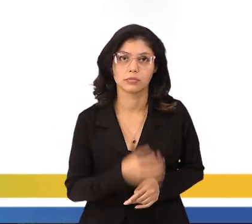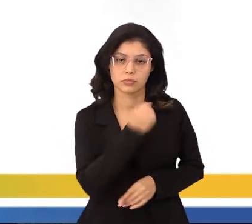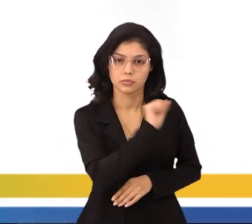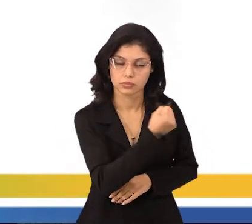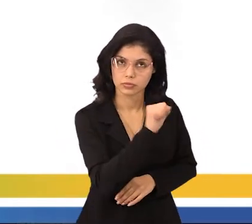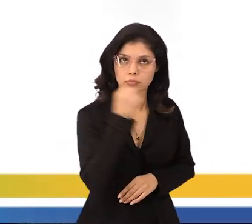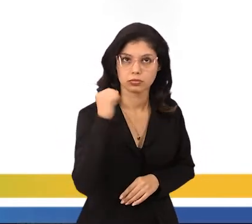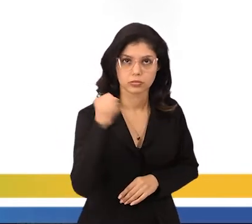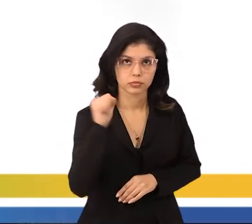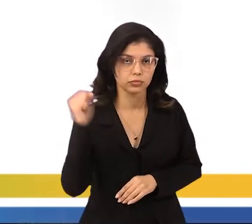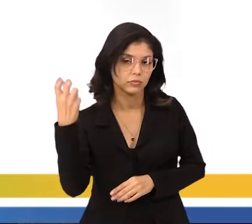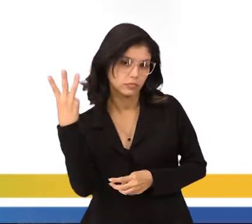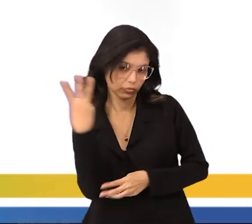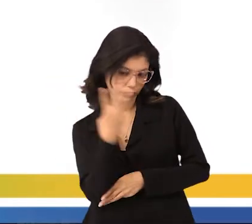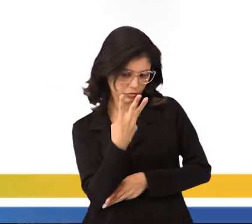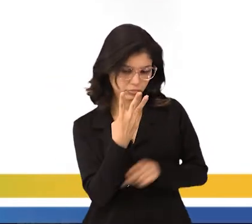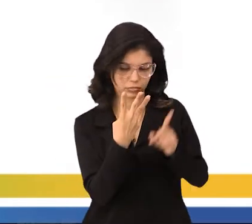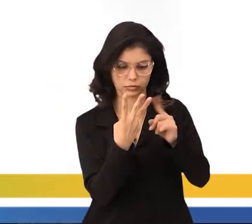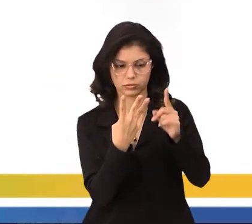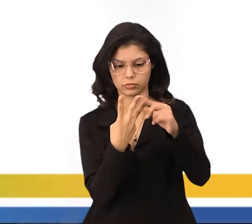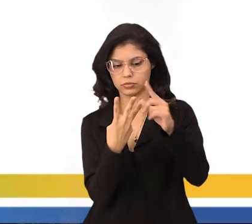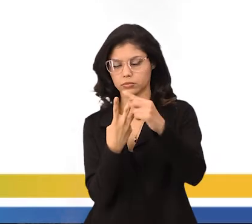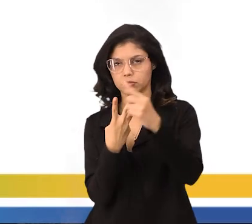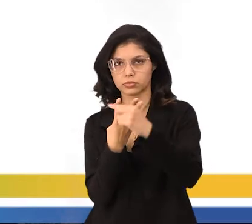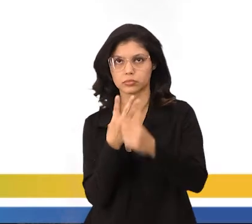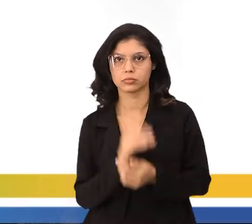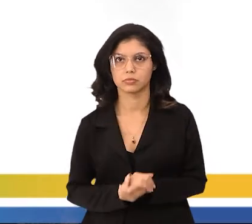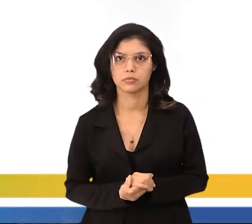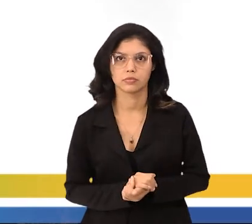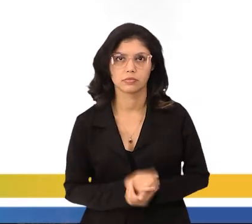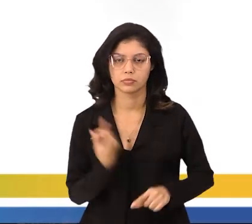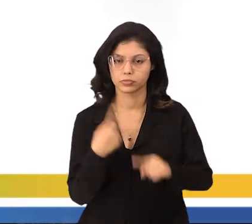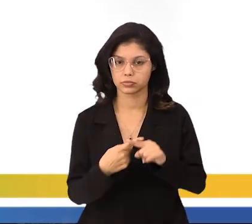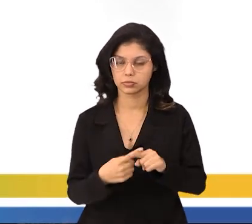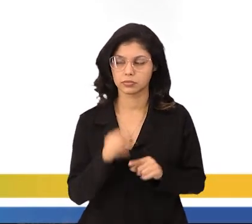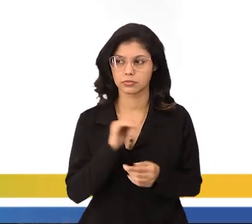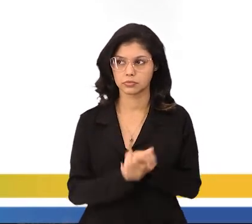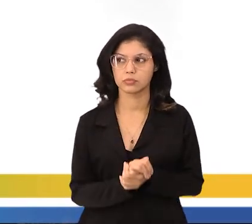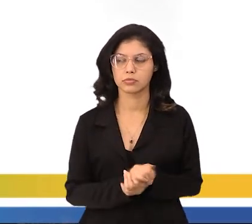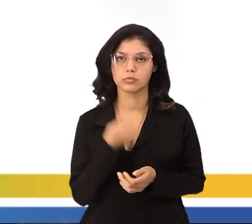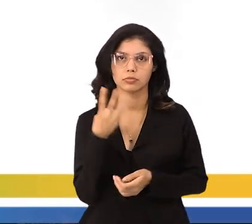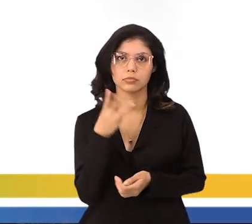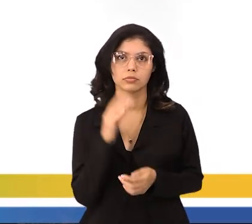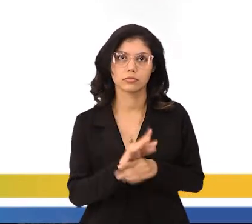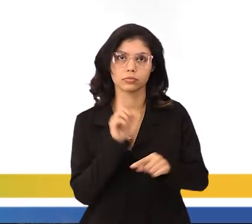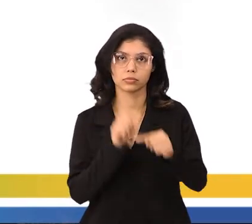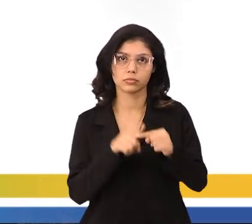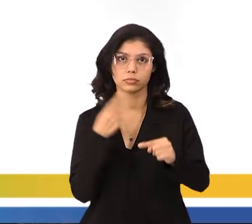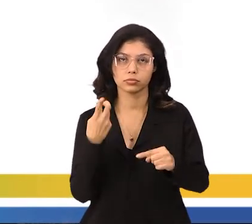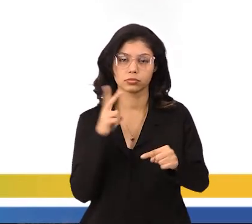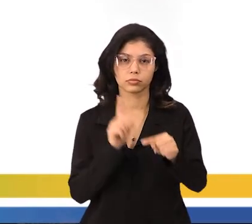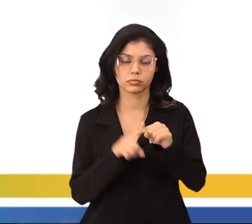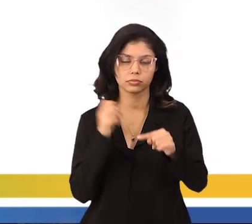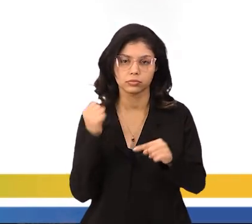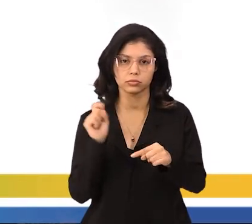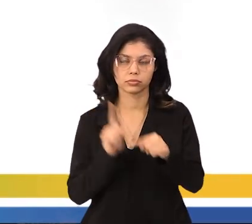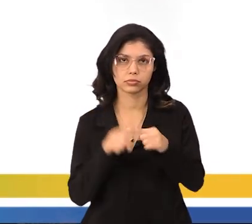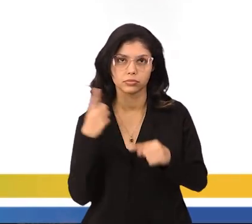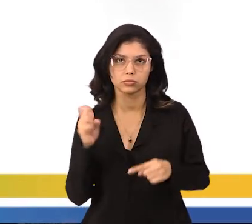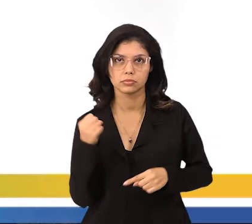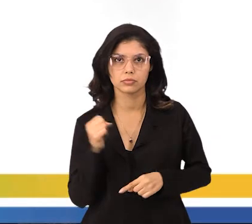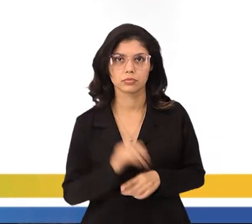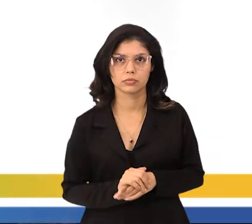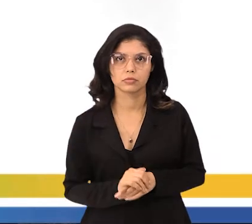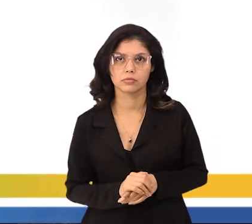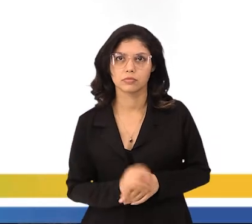quê? O mais 8 será multiplicado com ele mesmo 3 vezes, né? Porque o expoente é 3. Mais 8 vezes mais 8 vezes mais 8 é